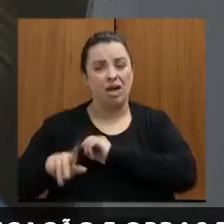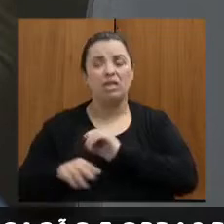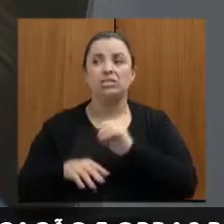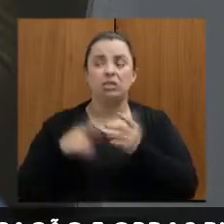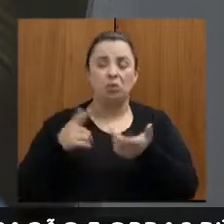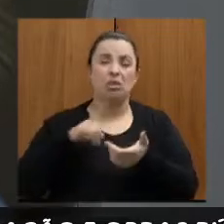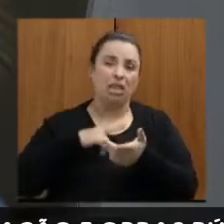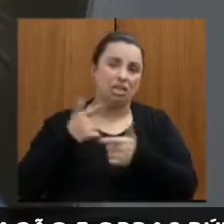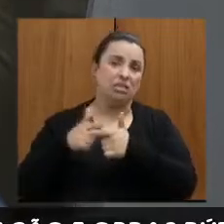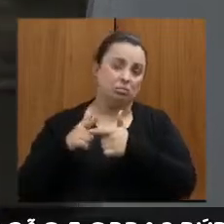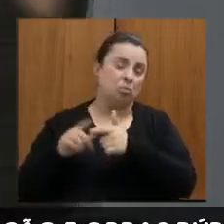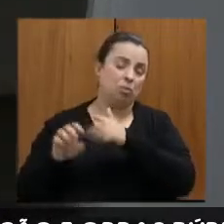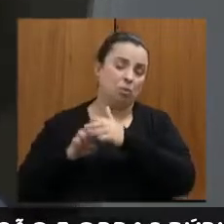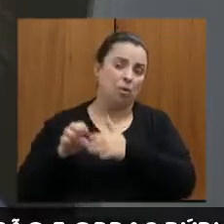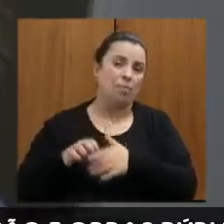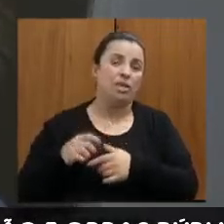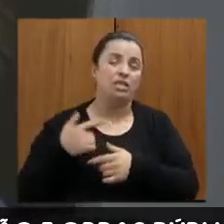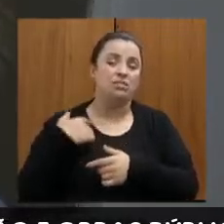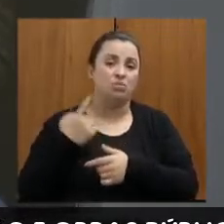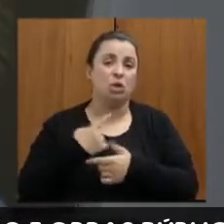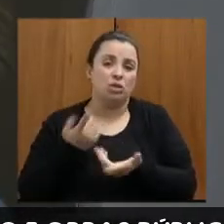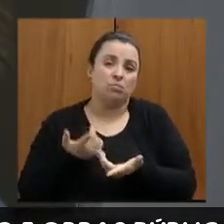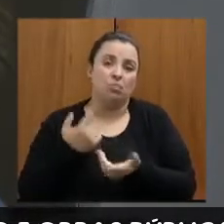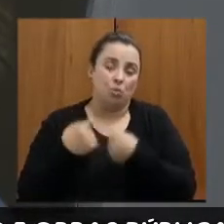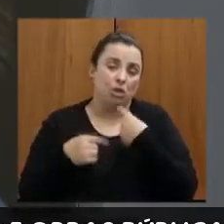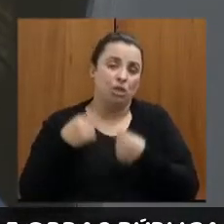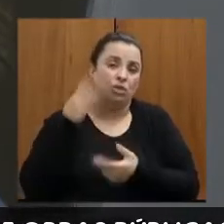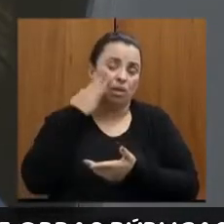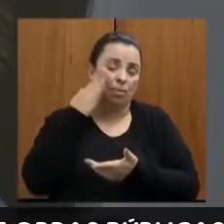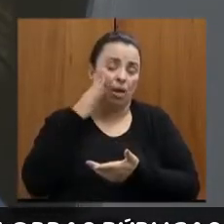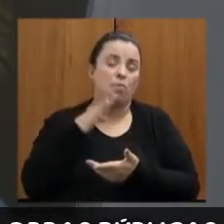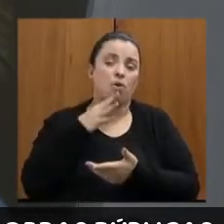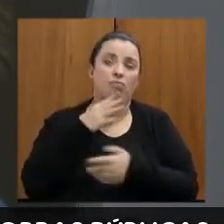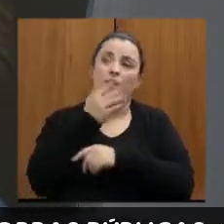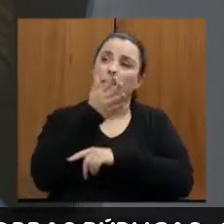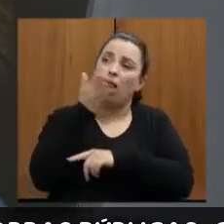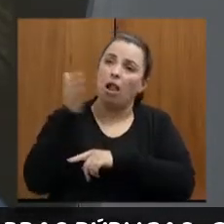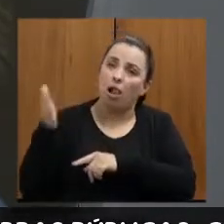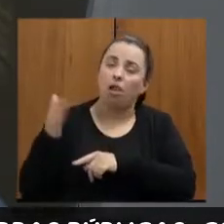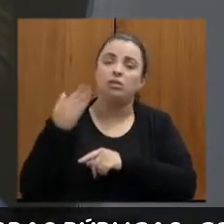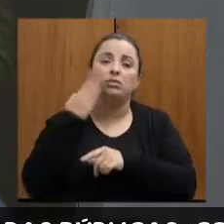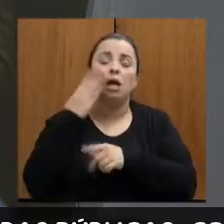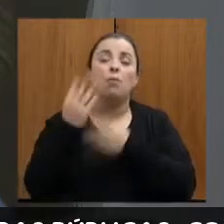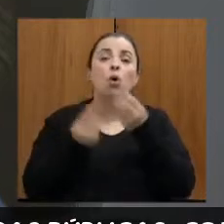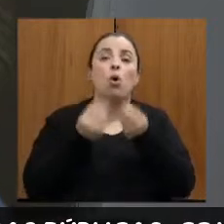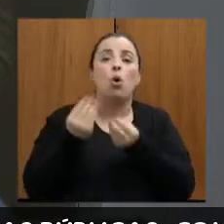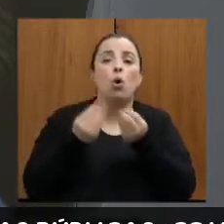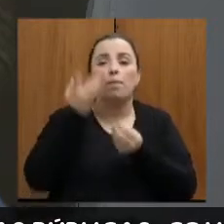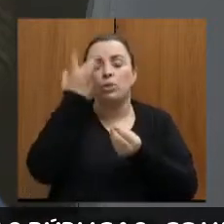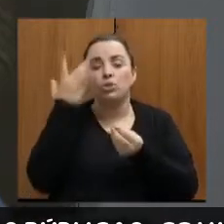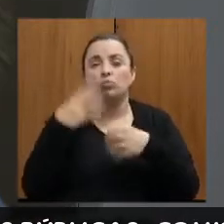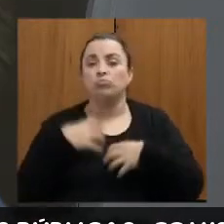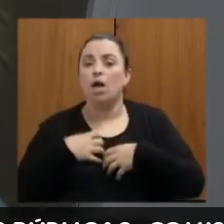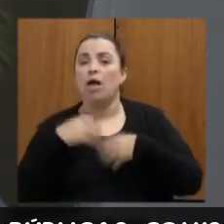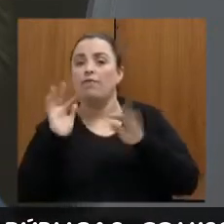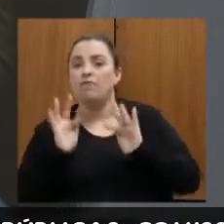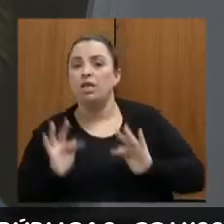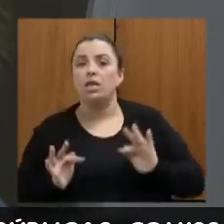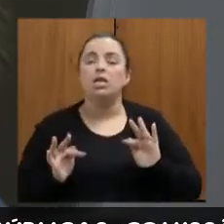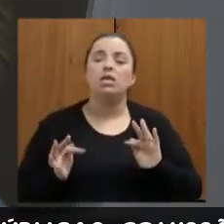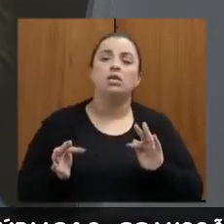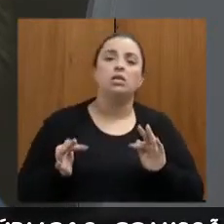Então a gente tem medido né gente político né roda interior toda ter medido o nível de satisfação